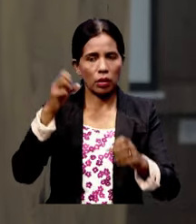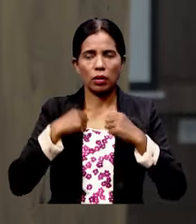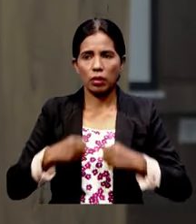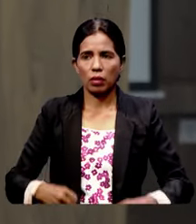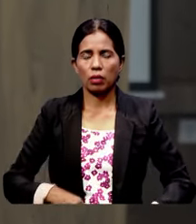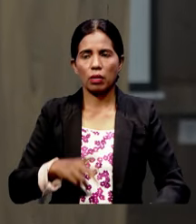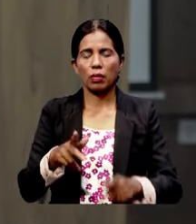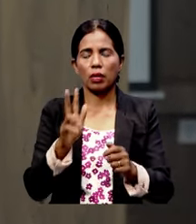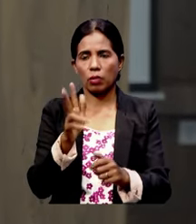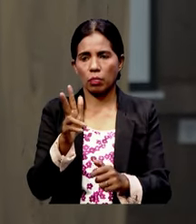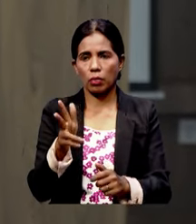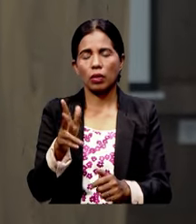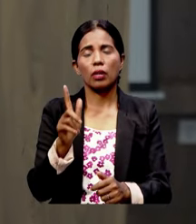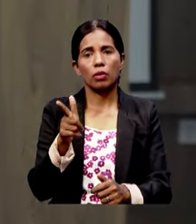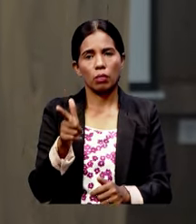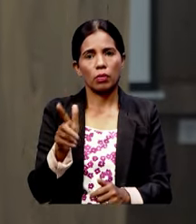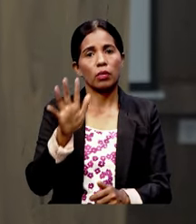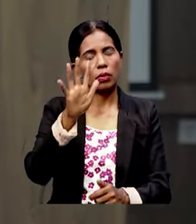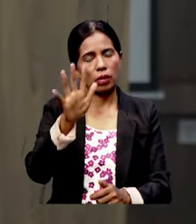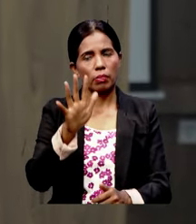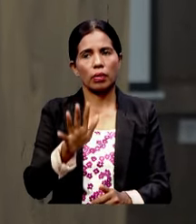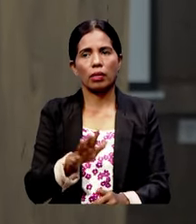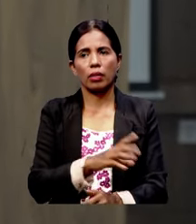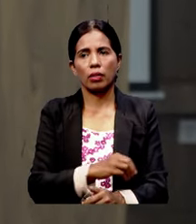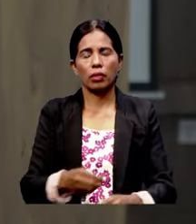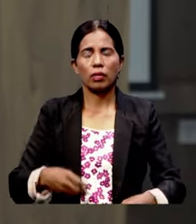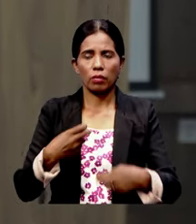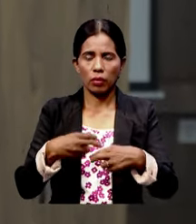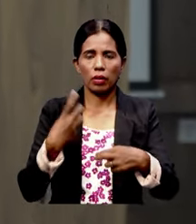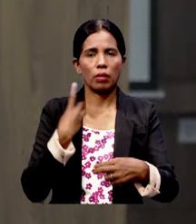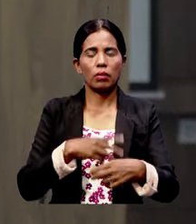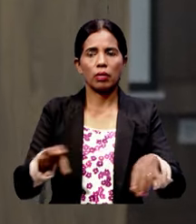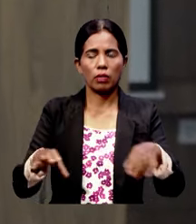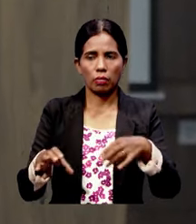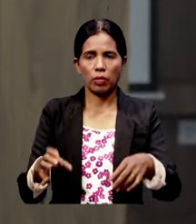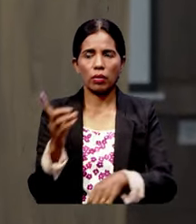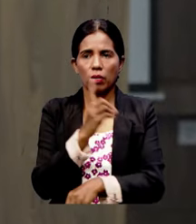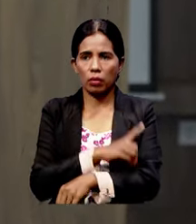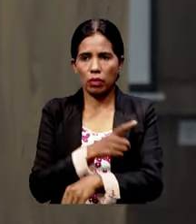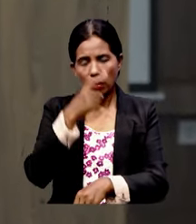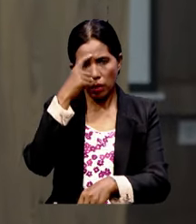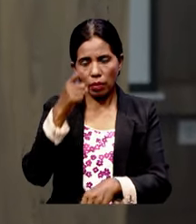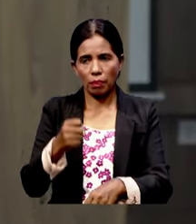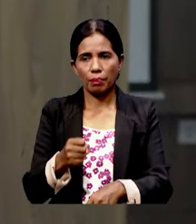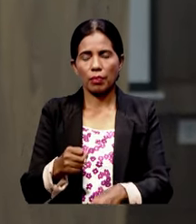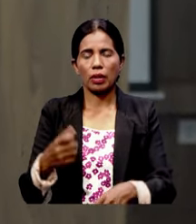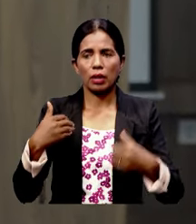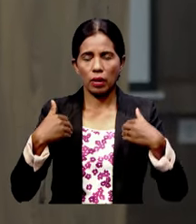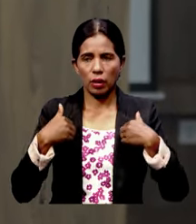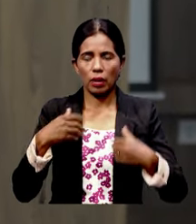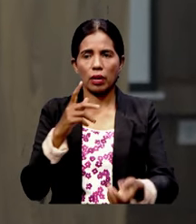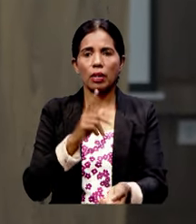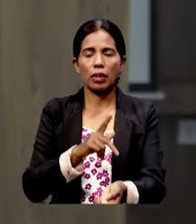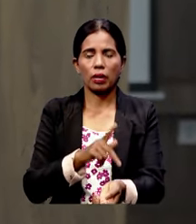a mundo 25 pessoas se implica ba ministro serviço ro loronian tamba ia enfermaria ida